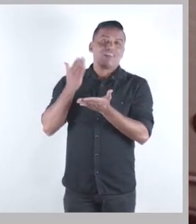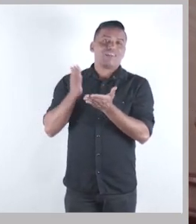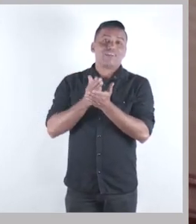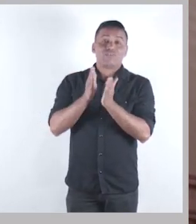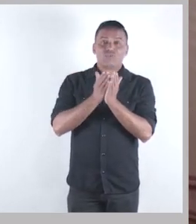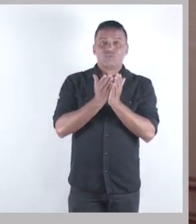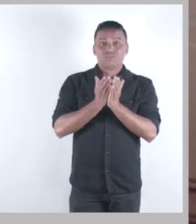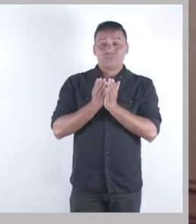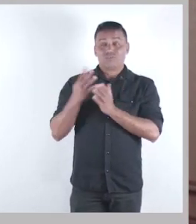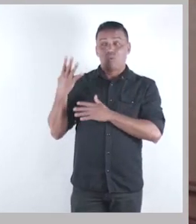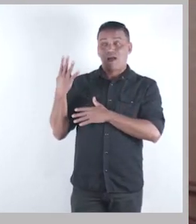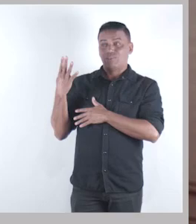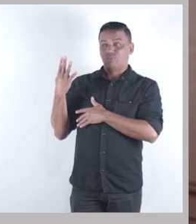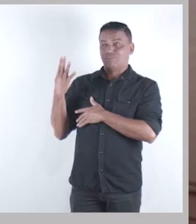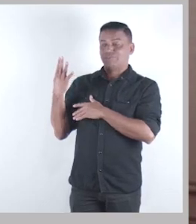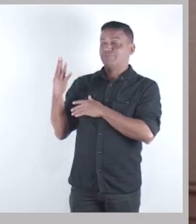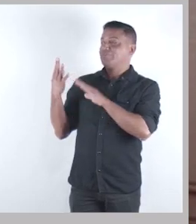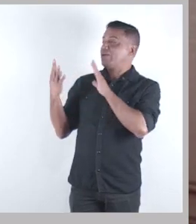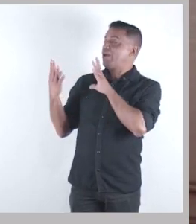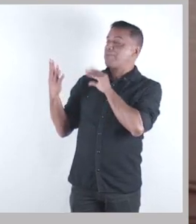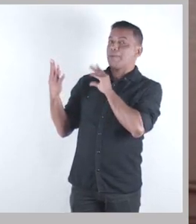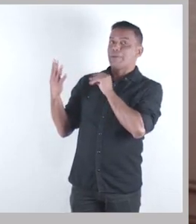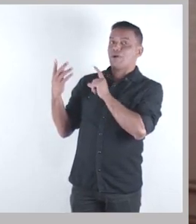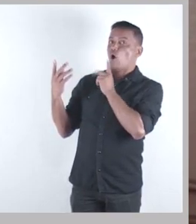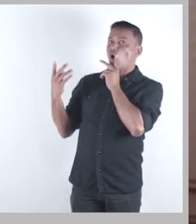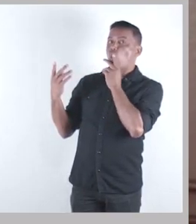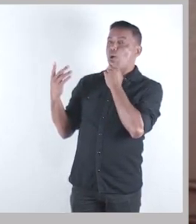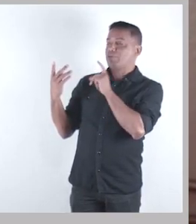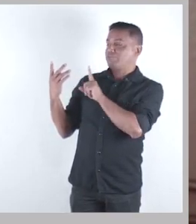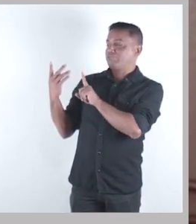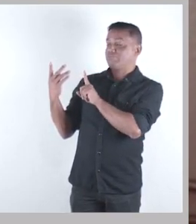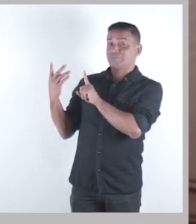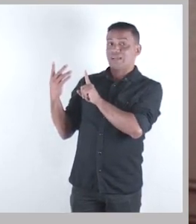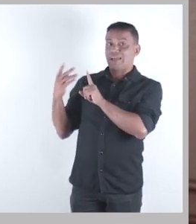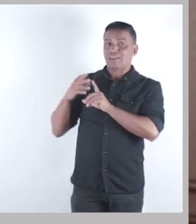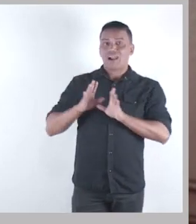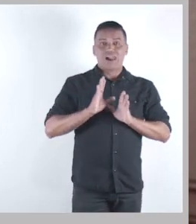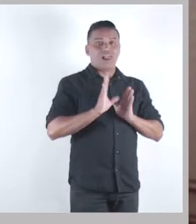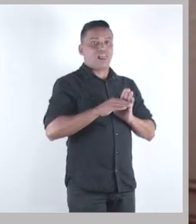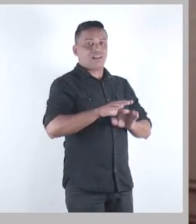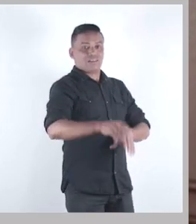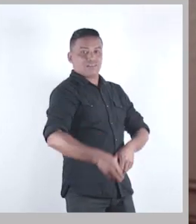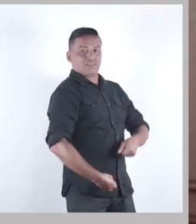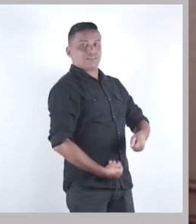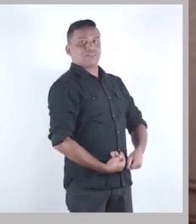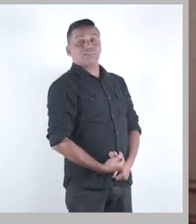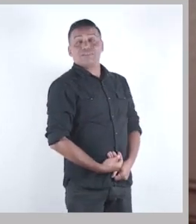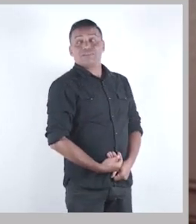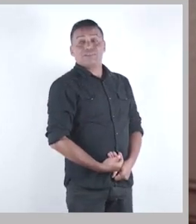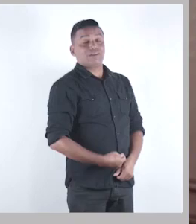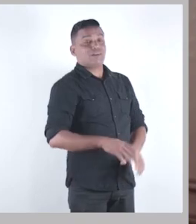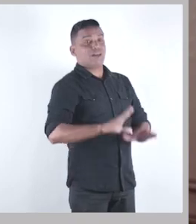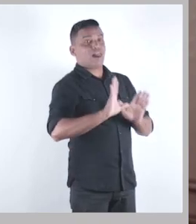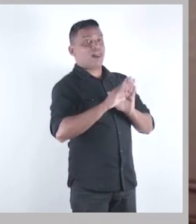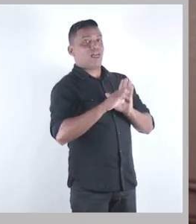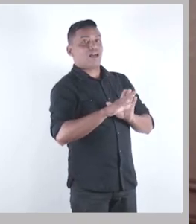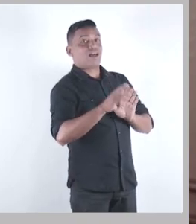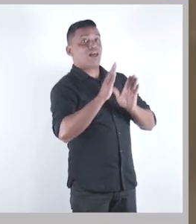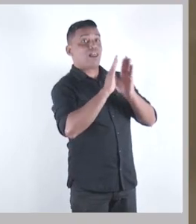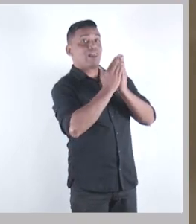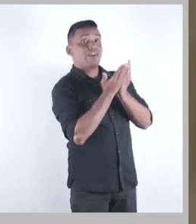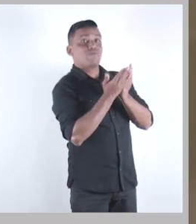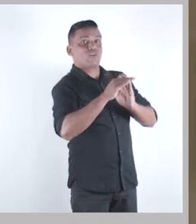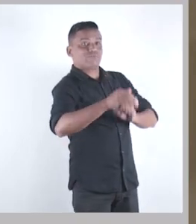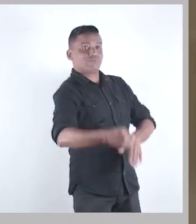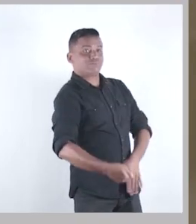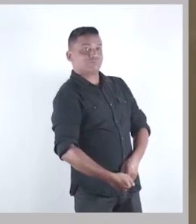do vendedor, e nós outros, lá por trás, nós pegávamos os livros e metíamos debaixo das calças, das camisas, quer dizer, literalmente, a gente roubava livros, né?